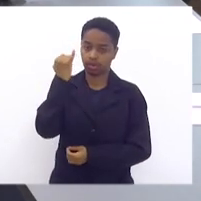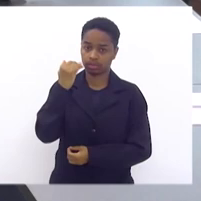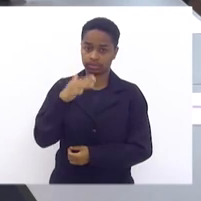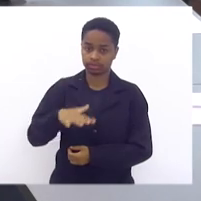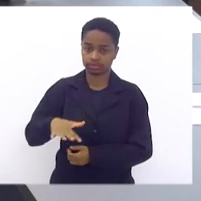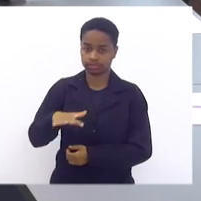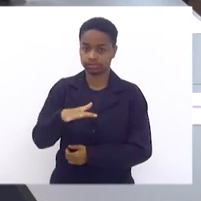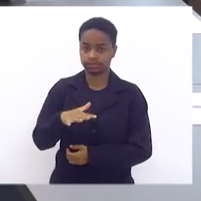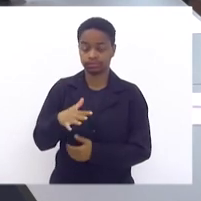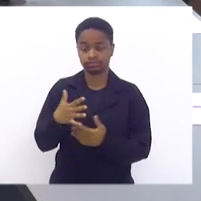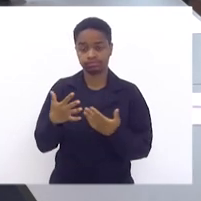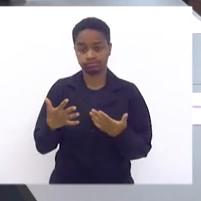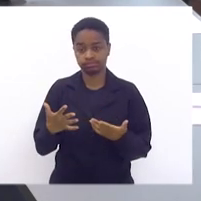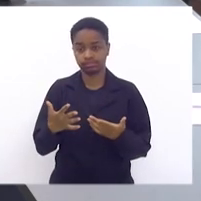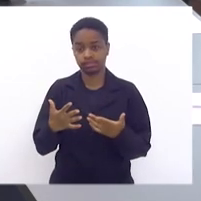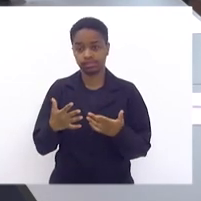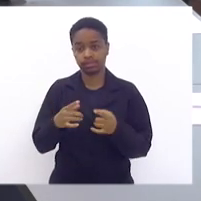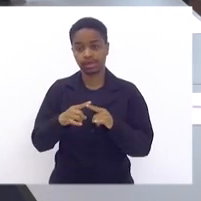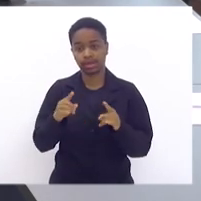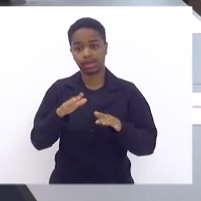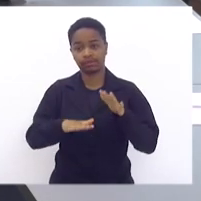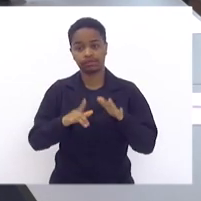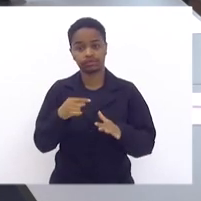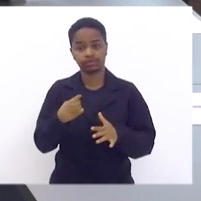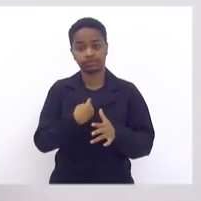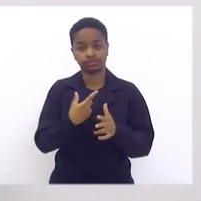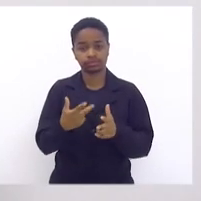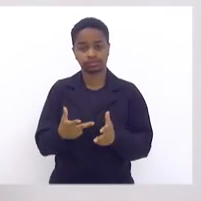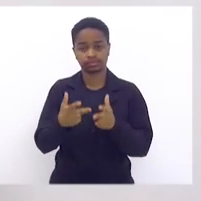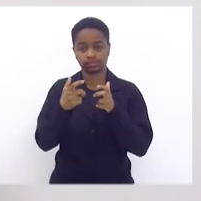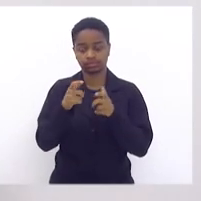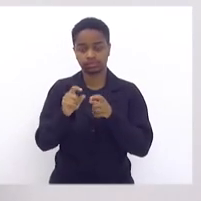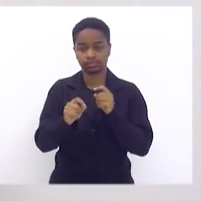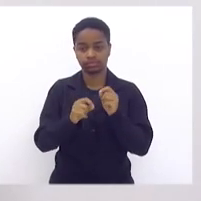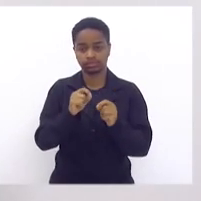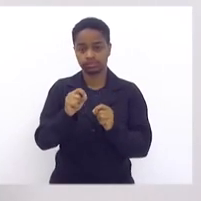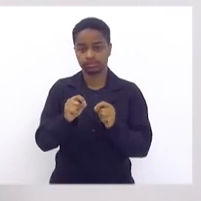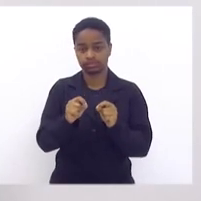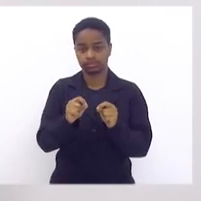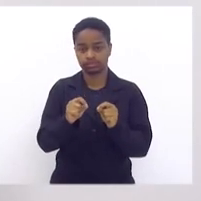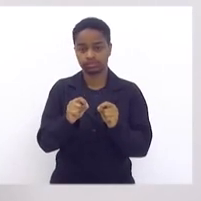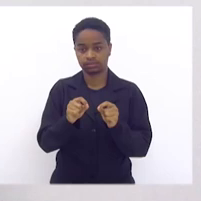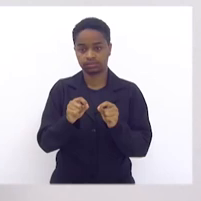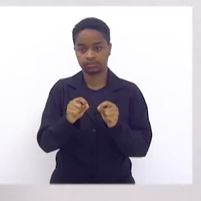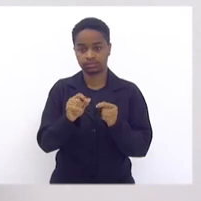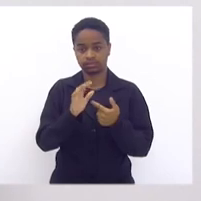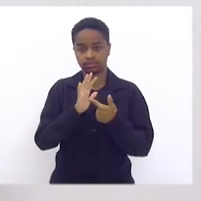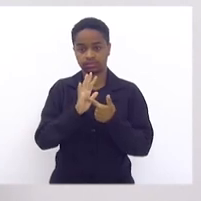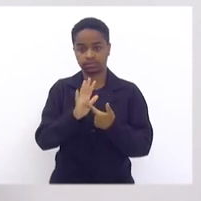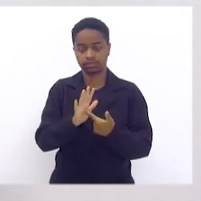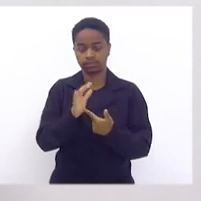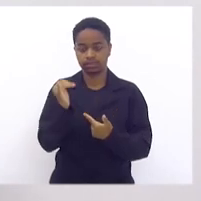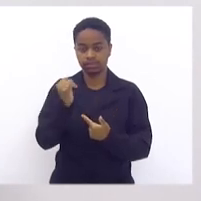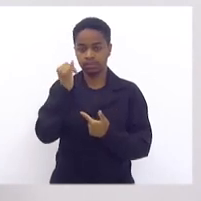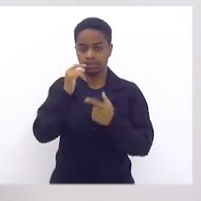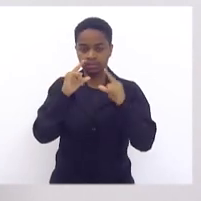não, como muitas vezes a gente vê, isso ser colocado com uma relevância